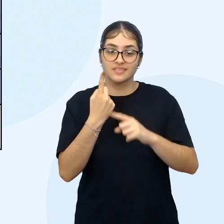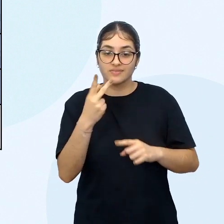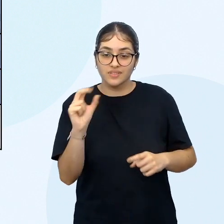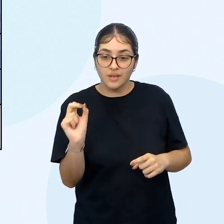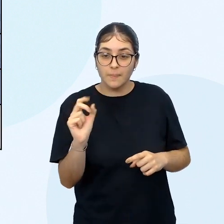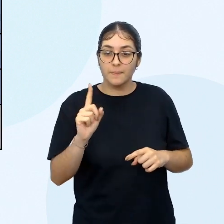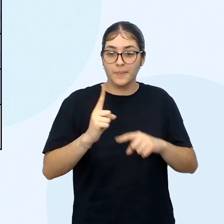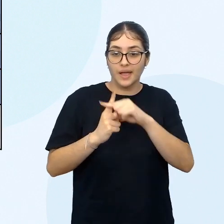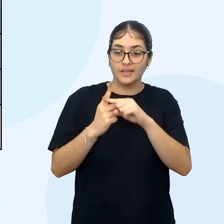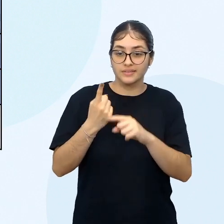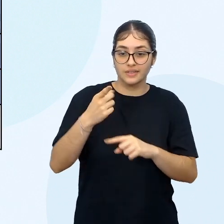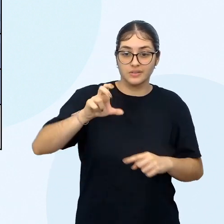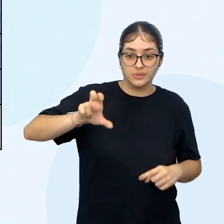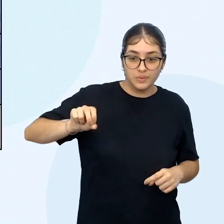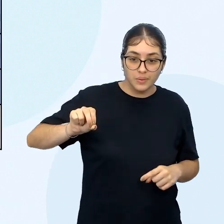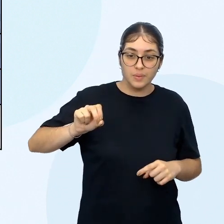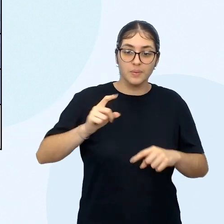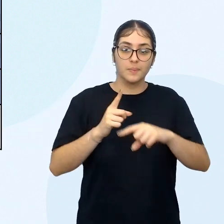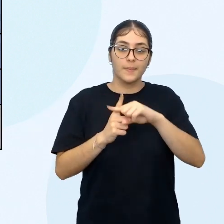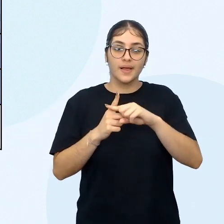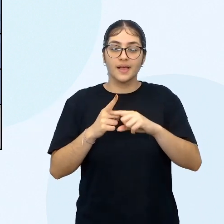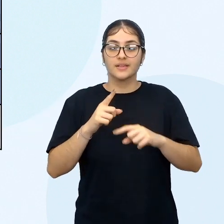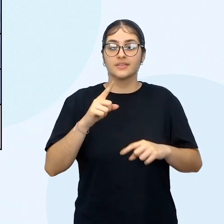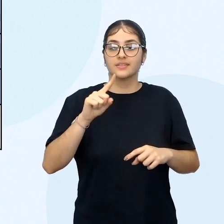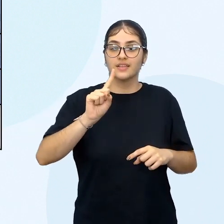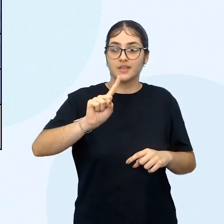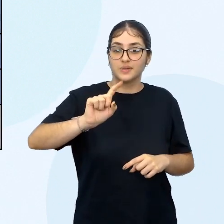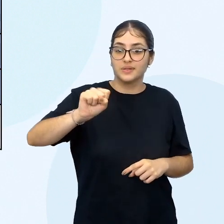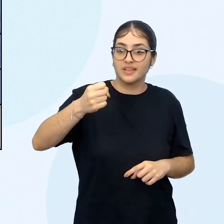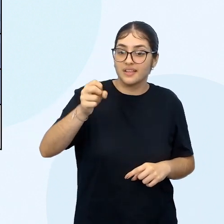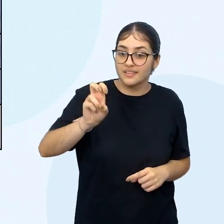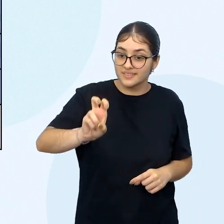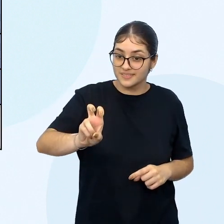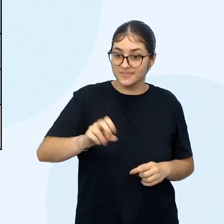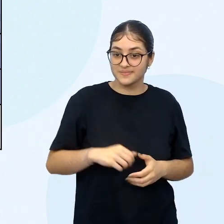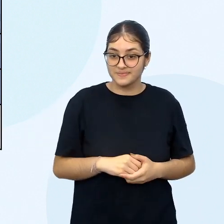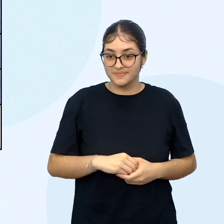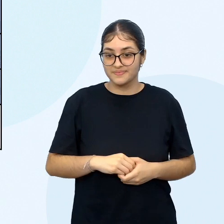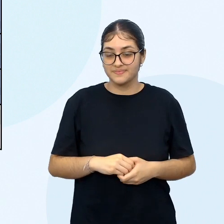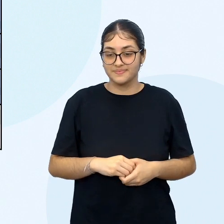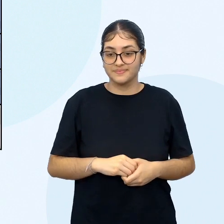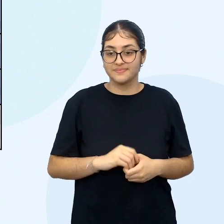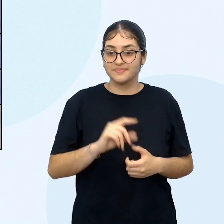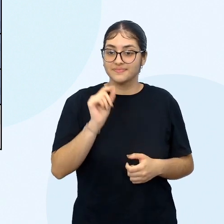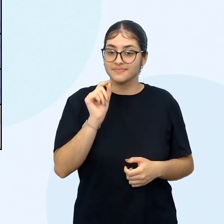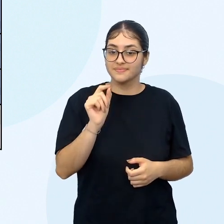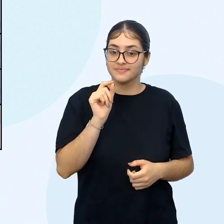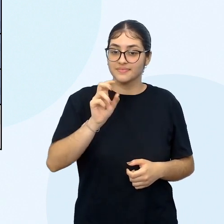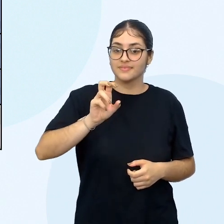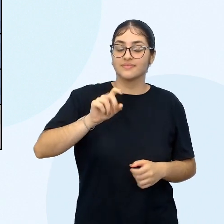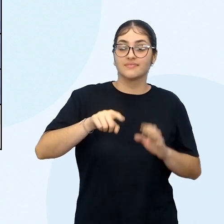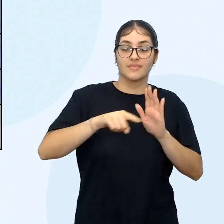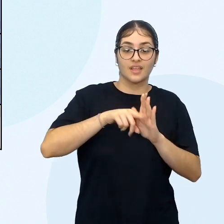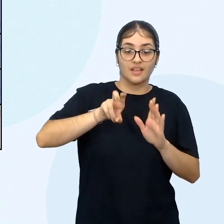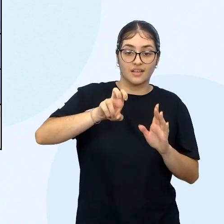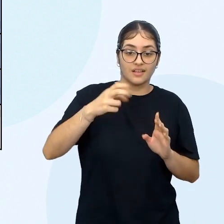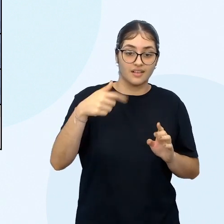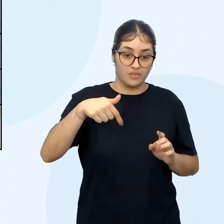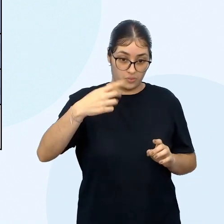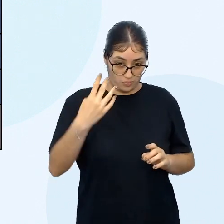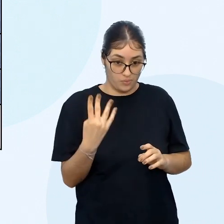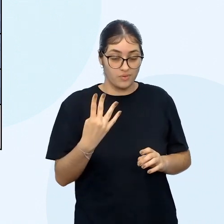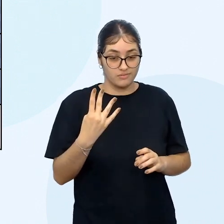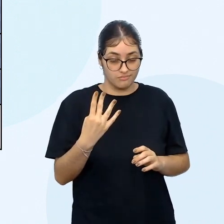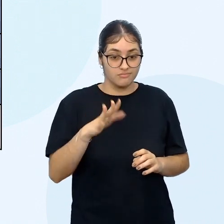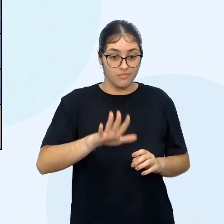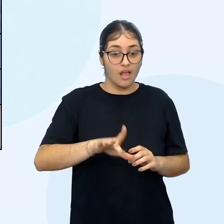Mais 150. Mais 185. 574, Roberto. Então só esse aqui mesmo, que